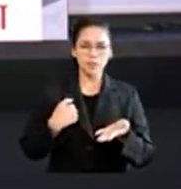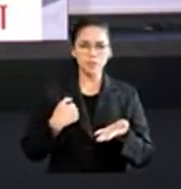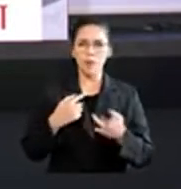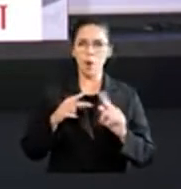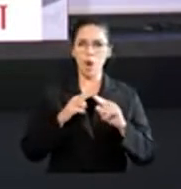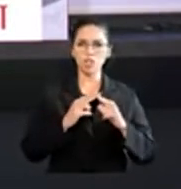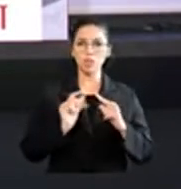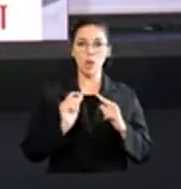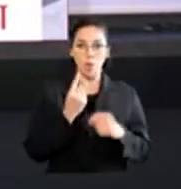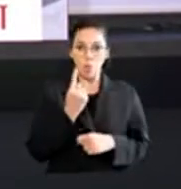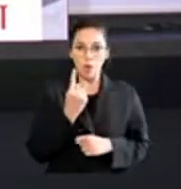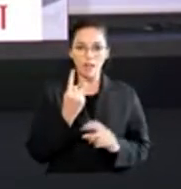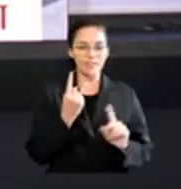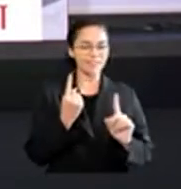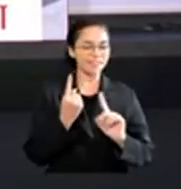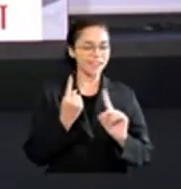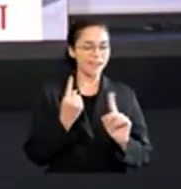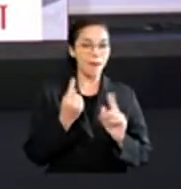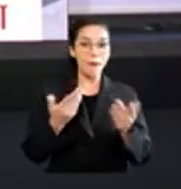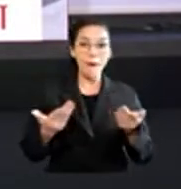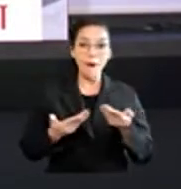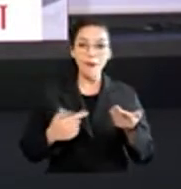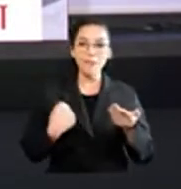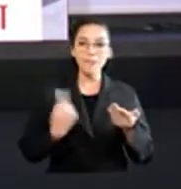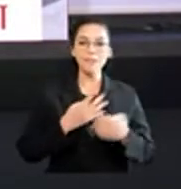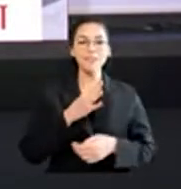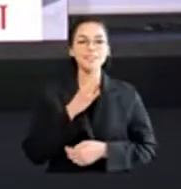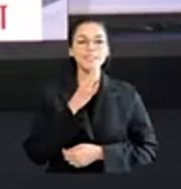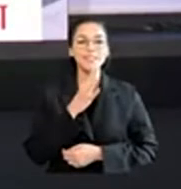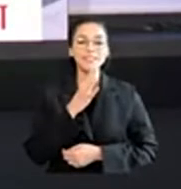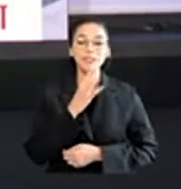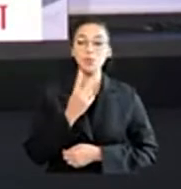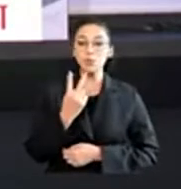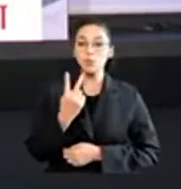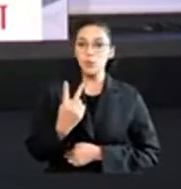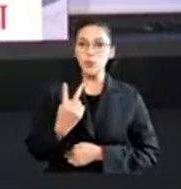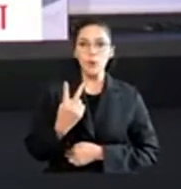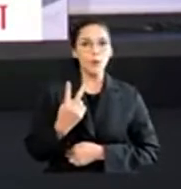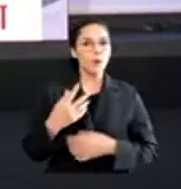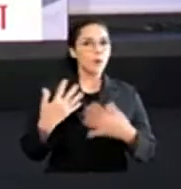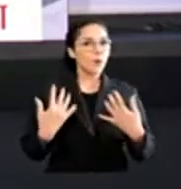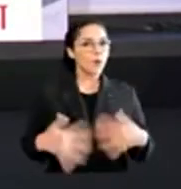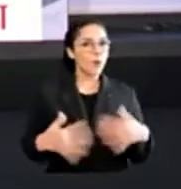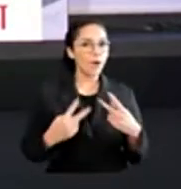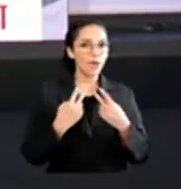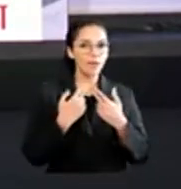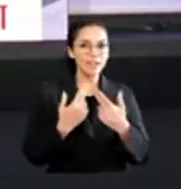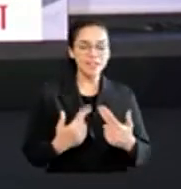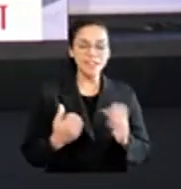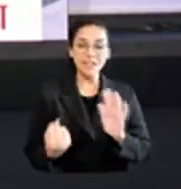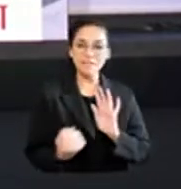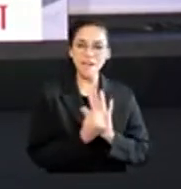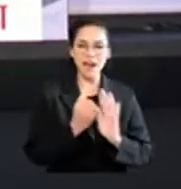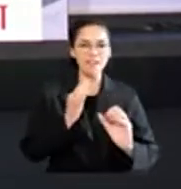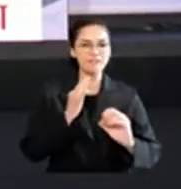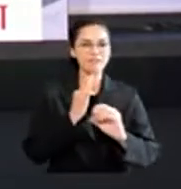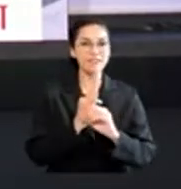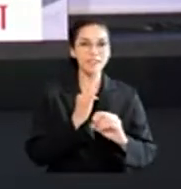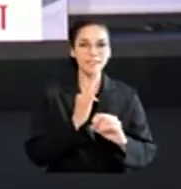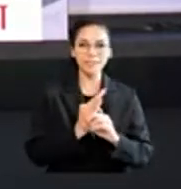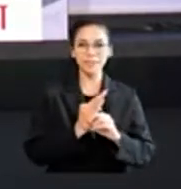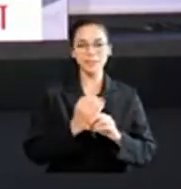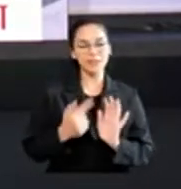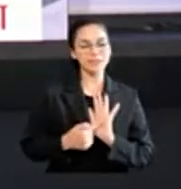não. Hoje nós vamos conhecer duas grandes novidades que a marca Fiat está trazendo para os